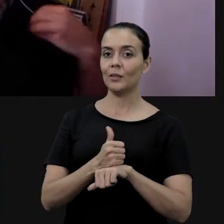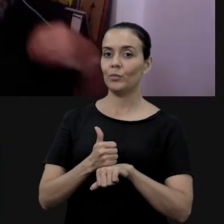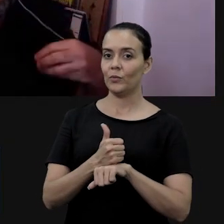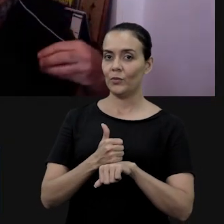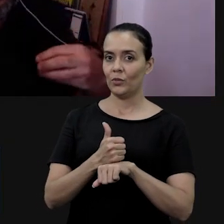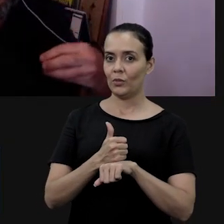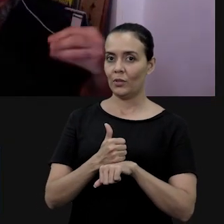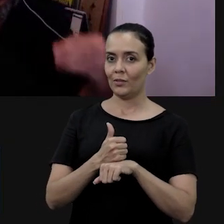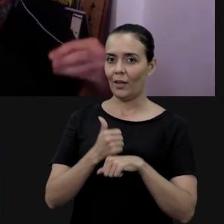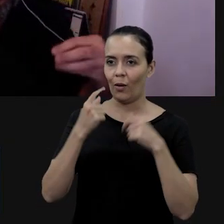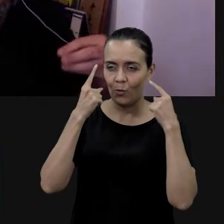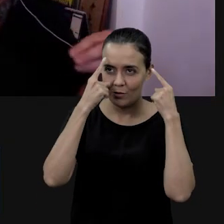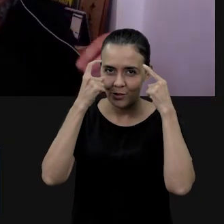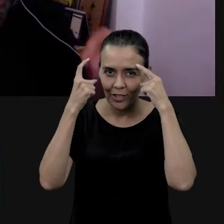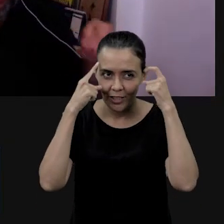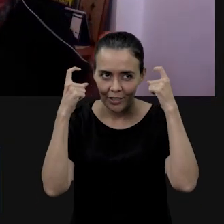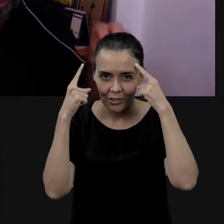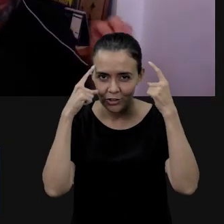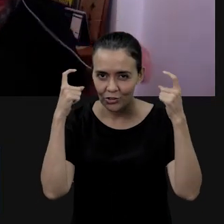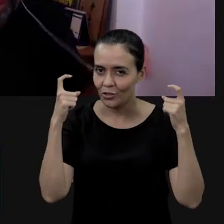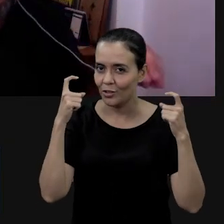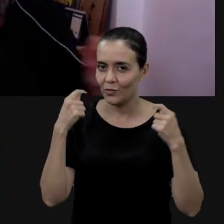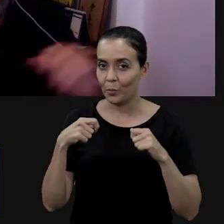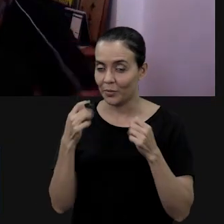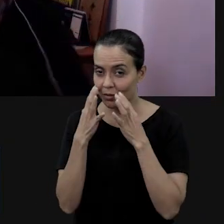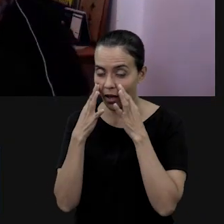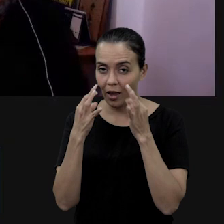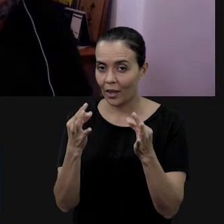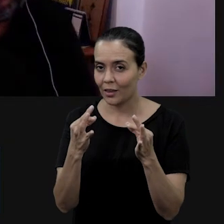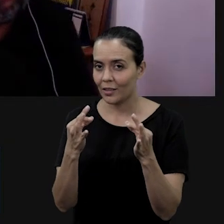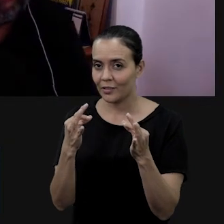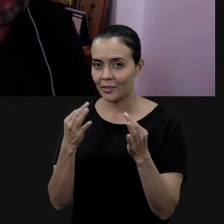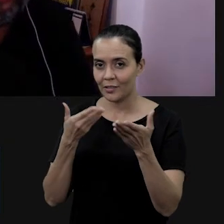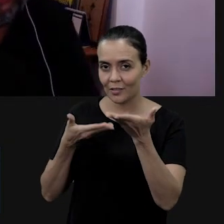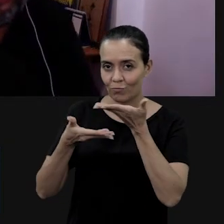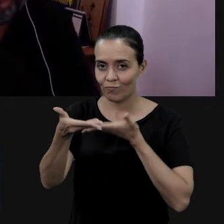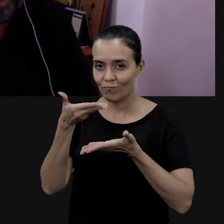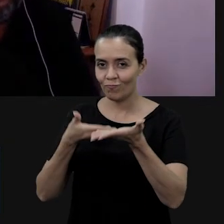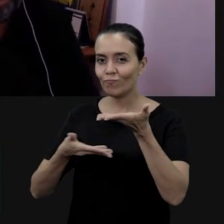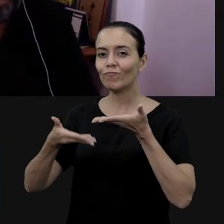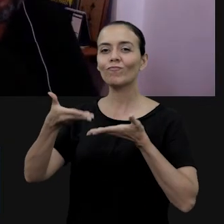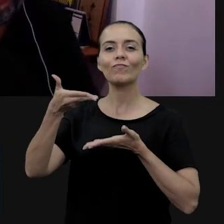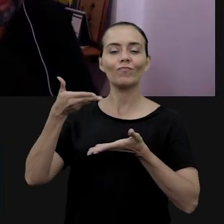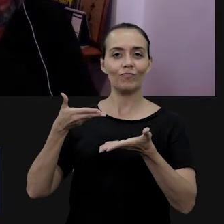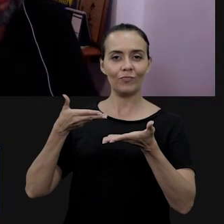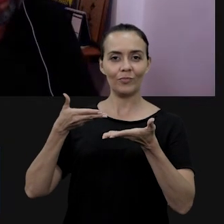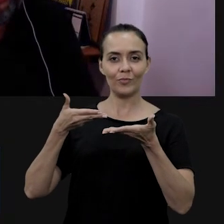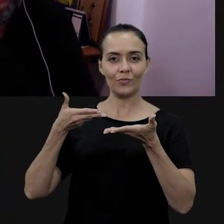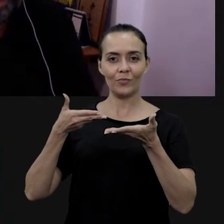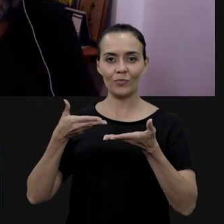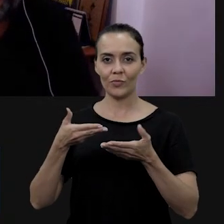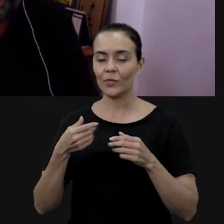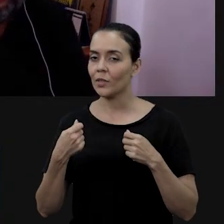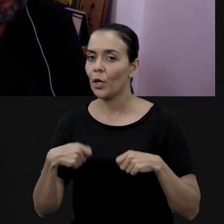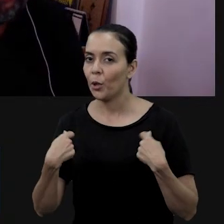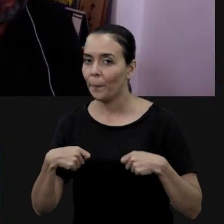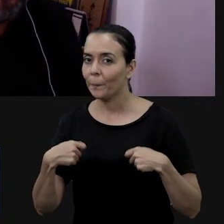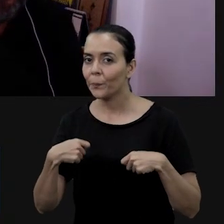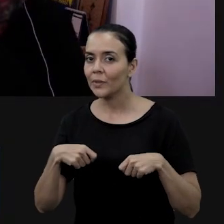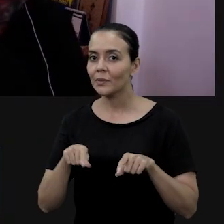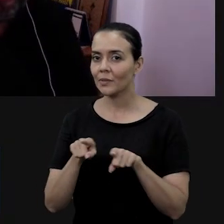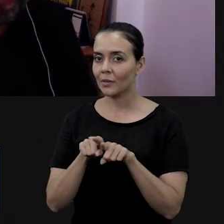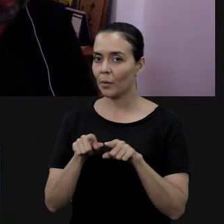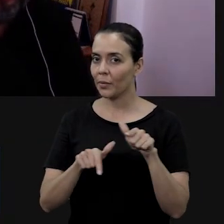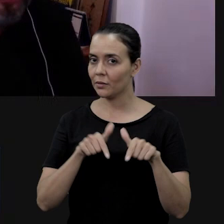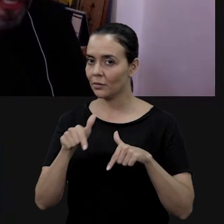se posicionar como um agente criativo ali. Ele tem que corresponder a